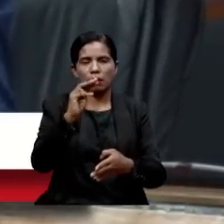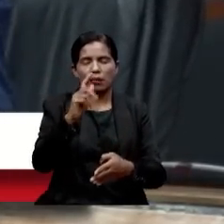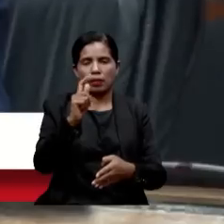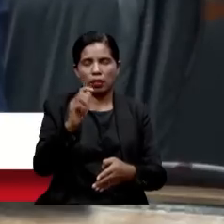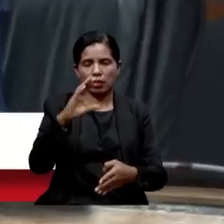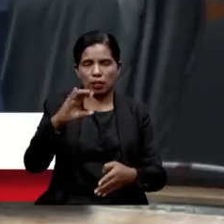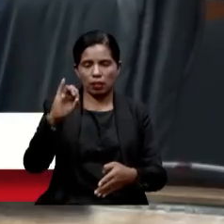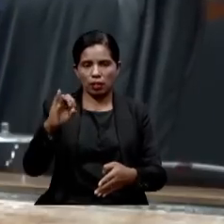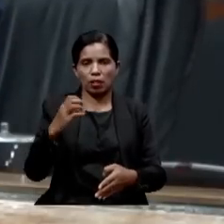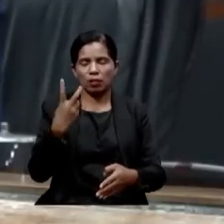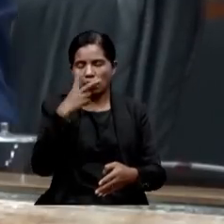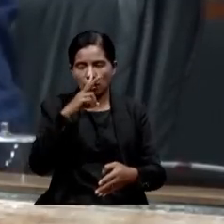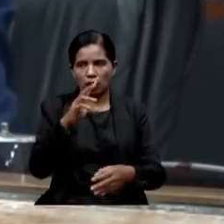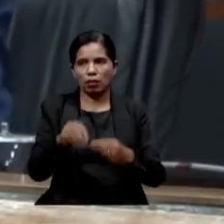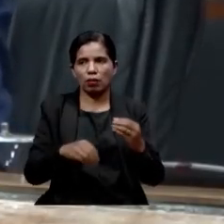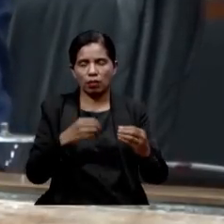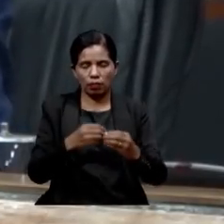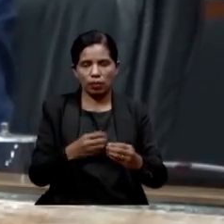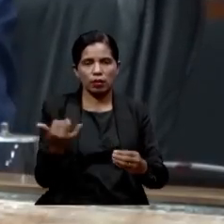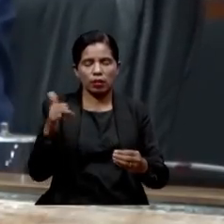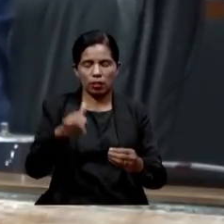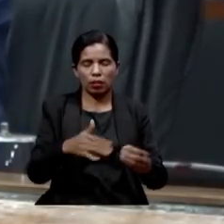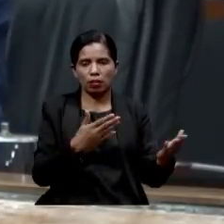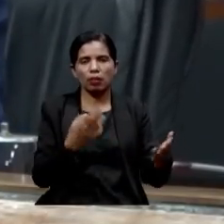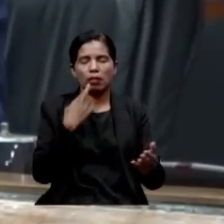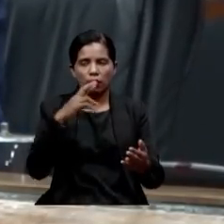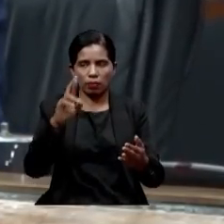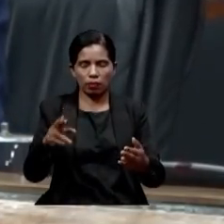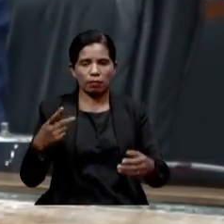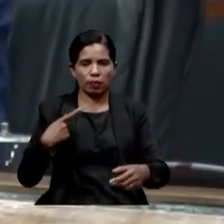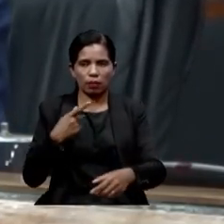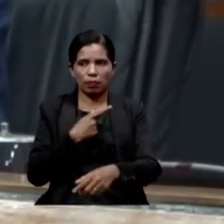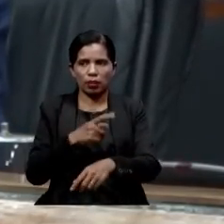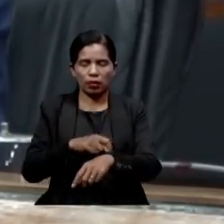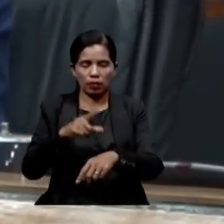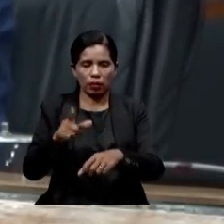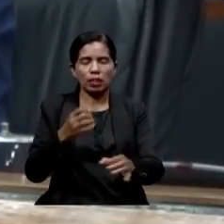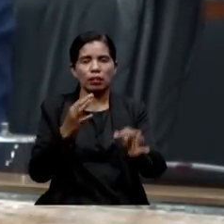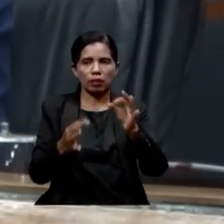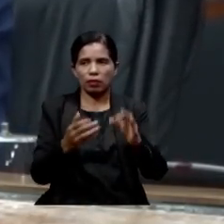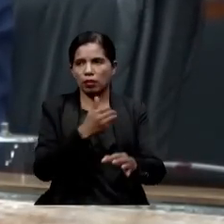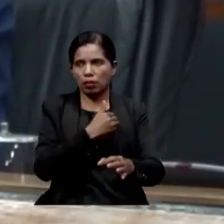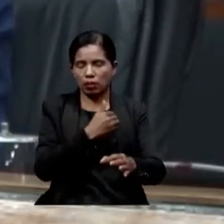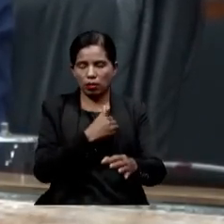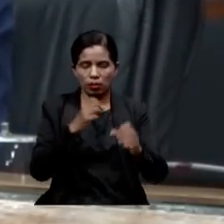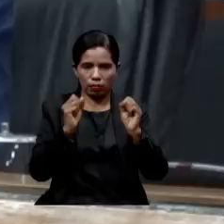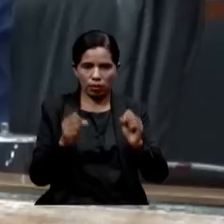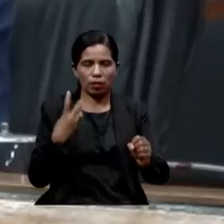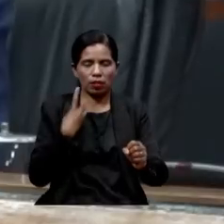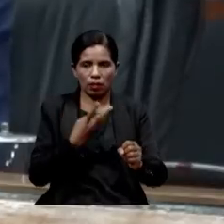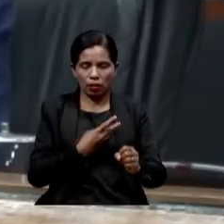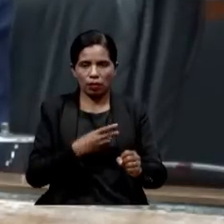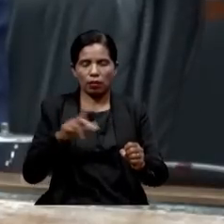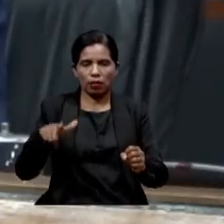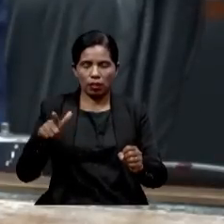indústria, para tuare questão ni, sir haruka tiana resposta mai ia parlamento nacional. Se karik si dago ber resolve tan hot amsei, or